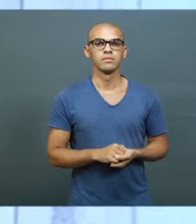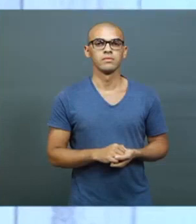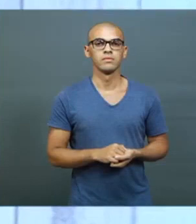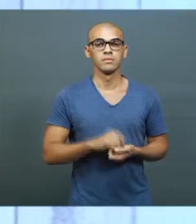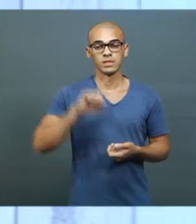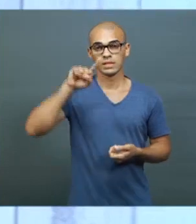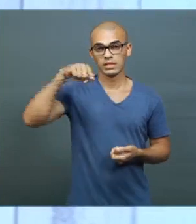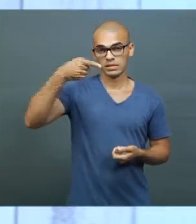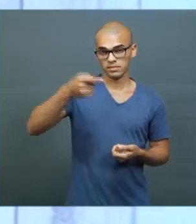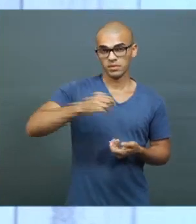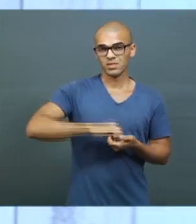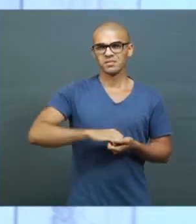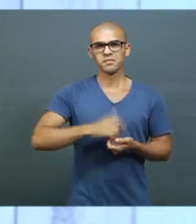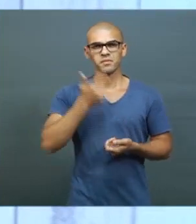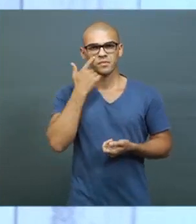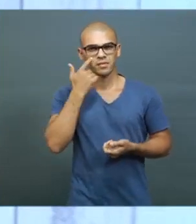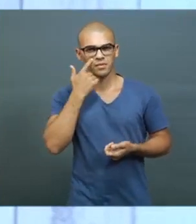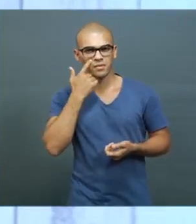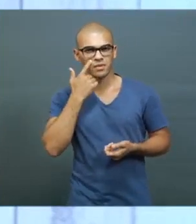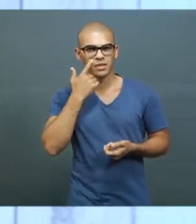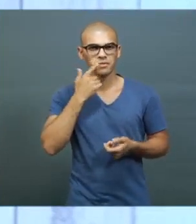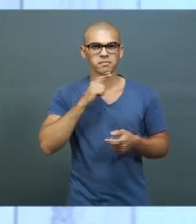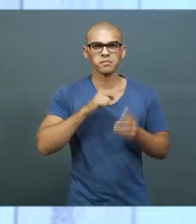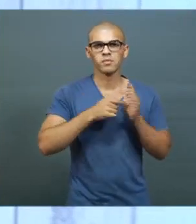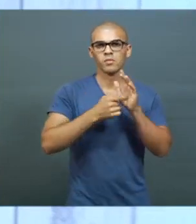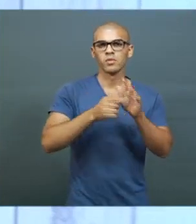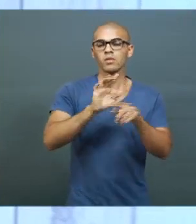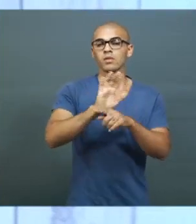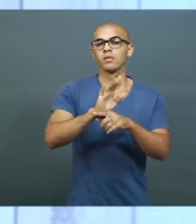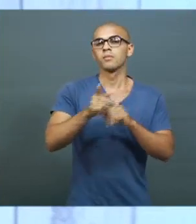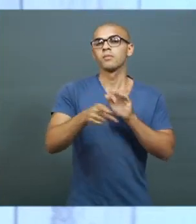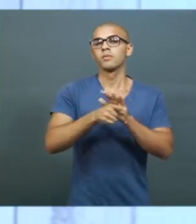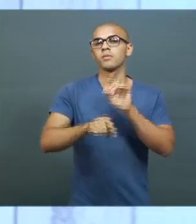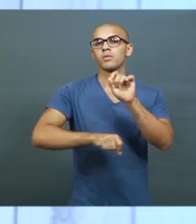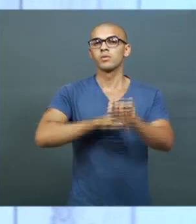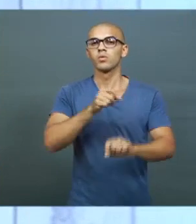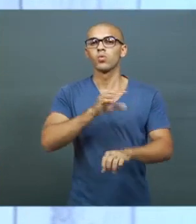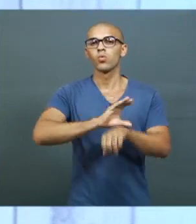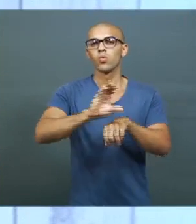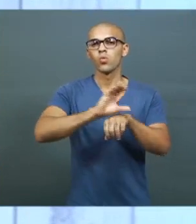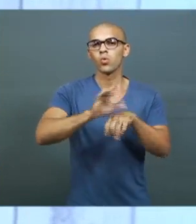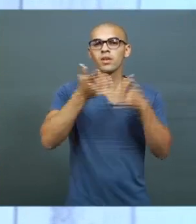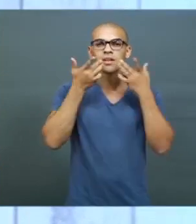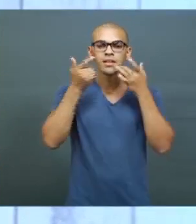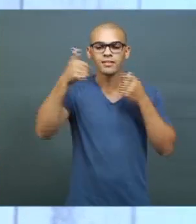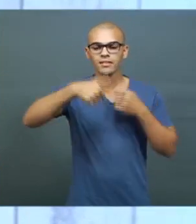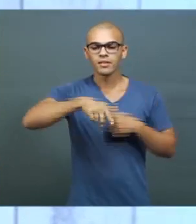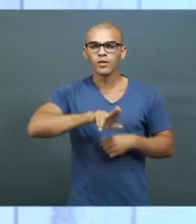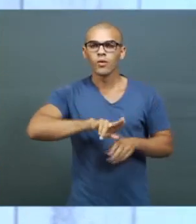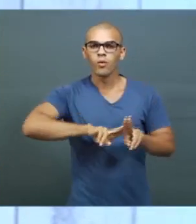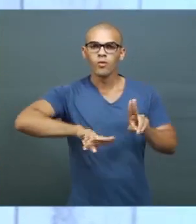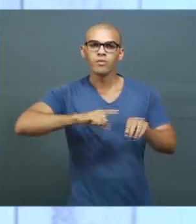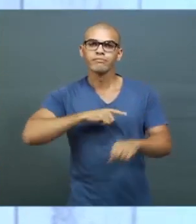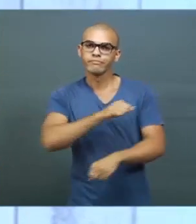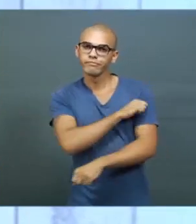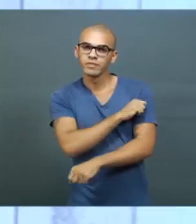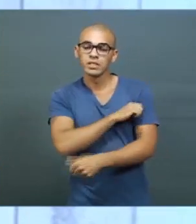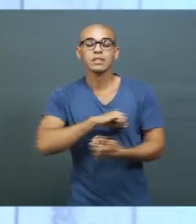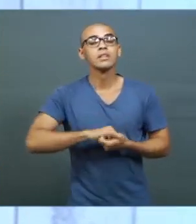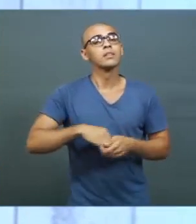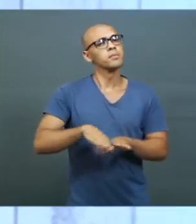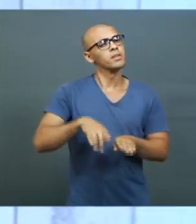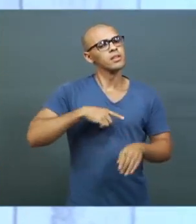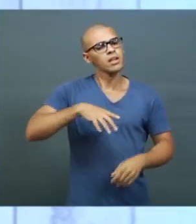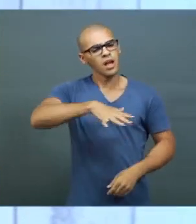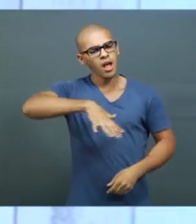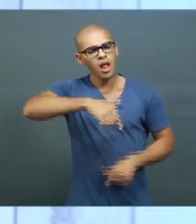Depois do intervalo, vamos ver uma reportagem sobre os alunos do curso de teatro da UFO. E hoje tem mercado de trabalho. Você pode enviar